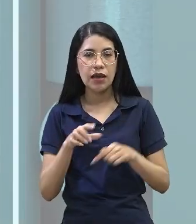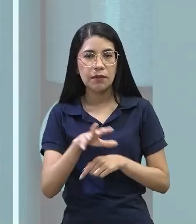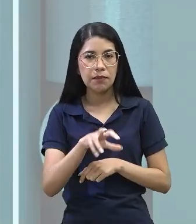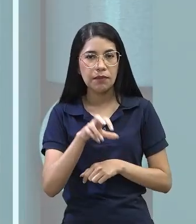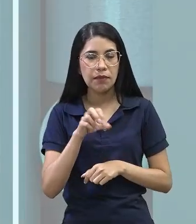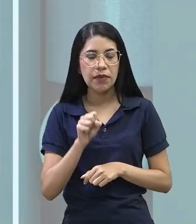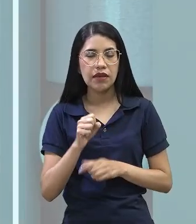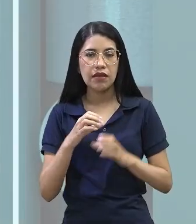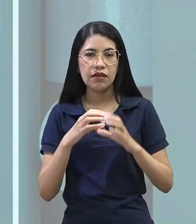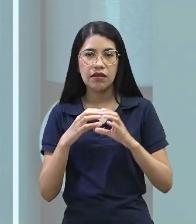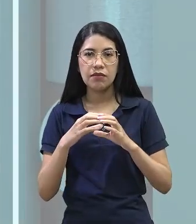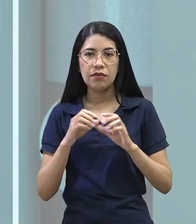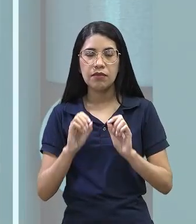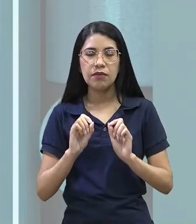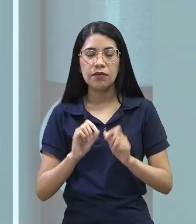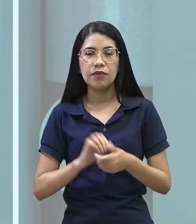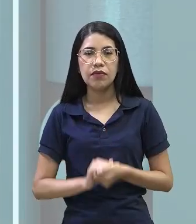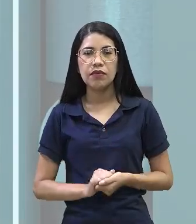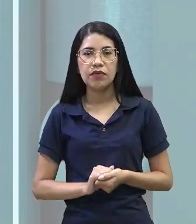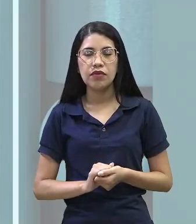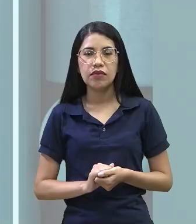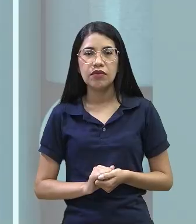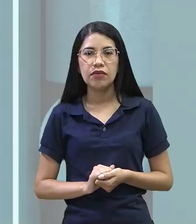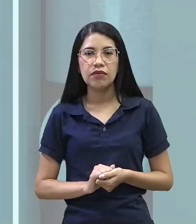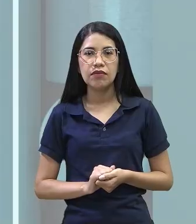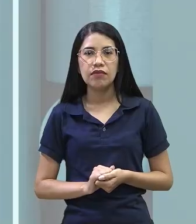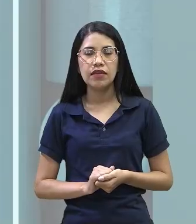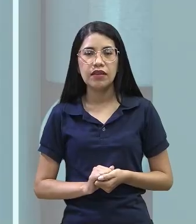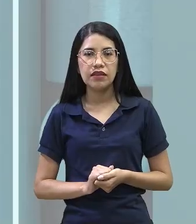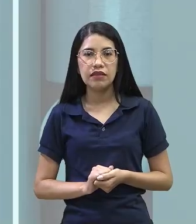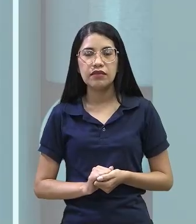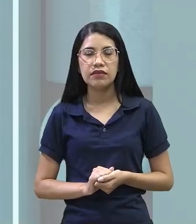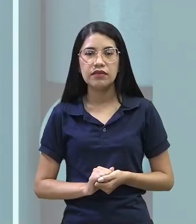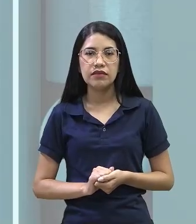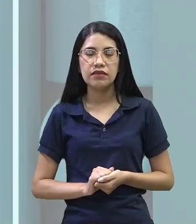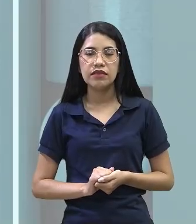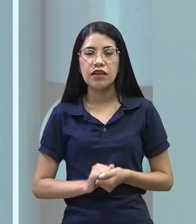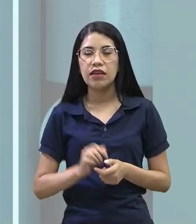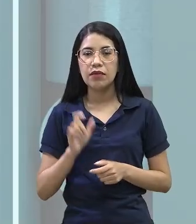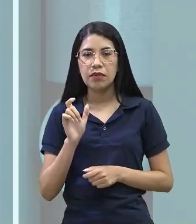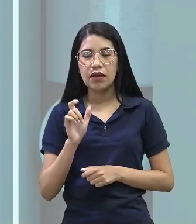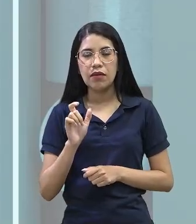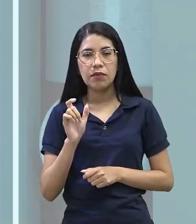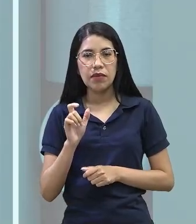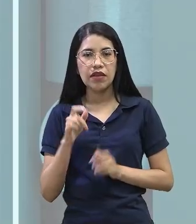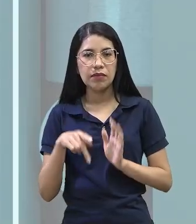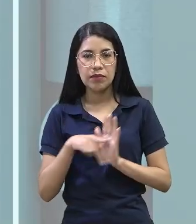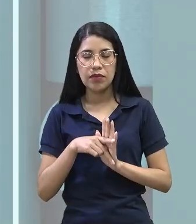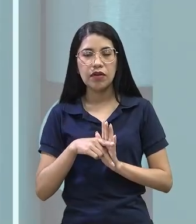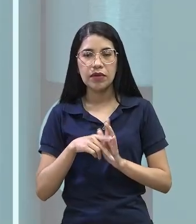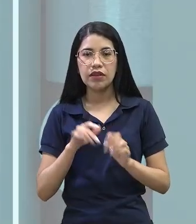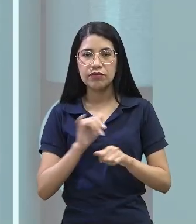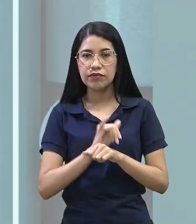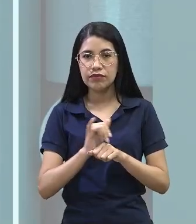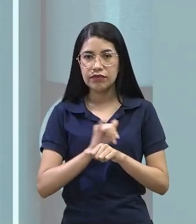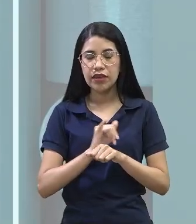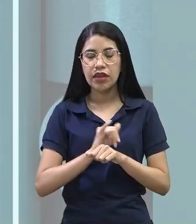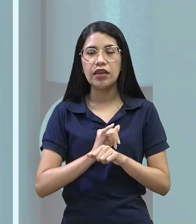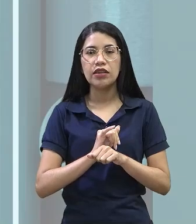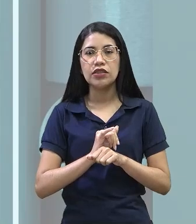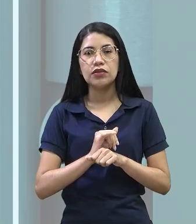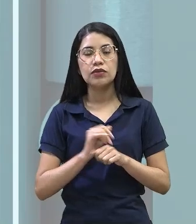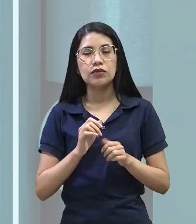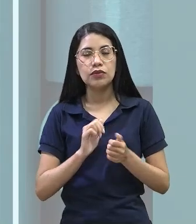é chamada de hook, o ruck, no sotaque inglês, Então, gente, esses são os